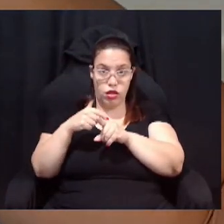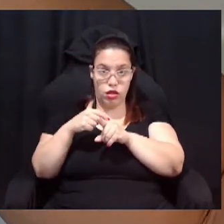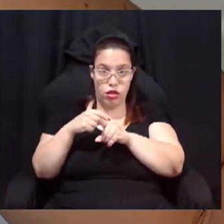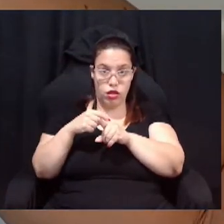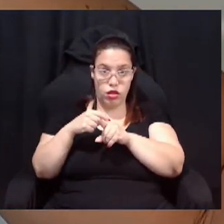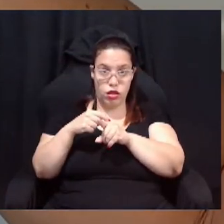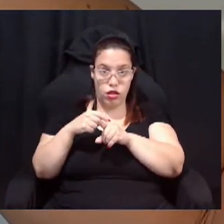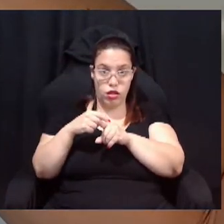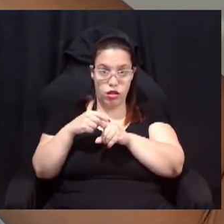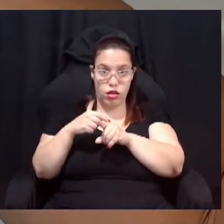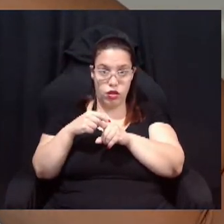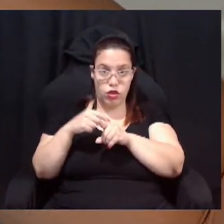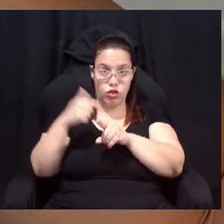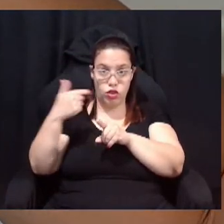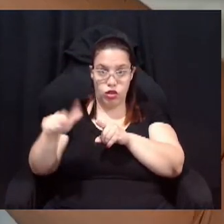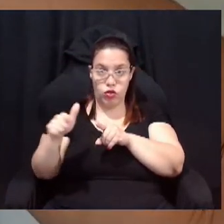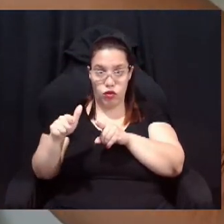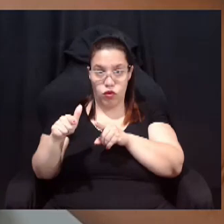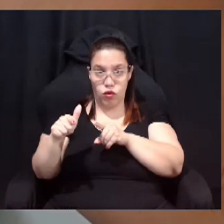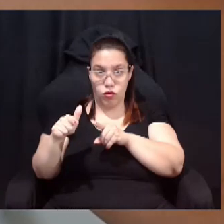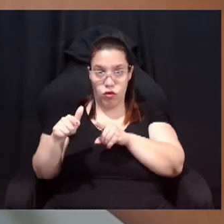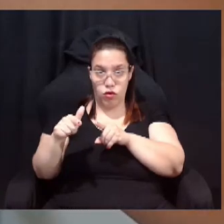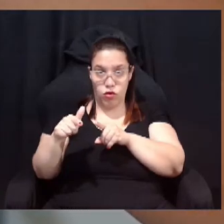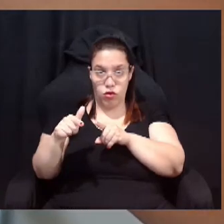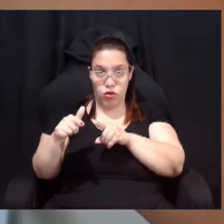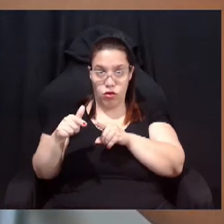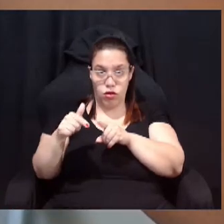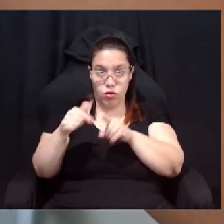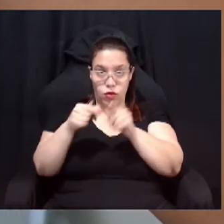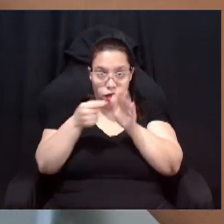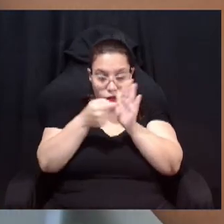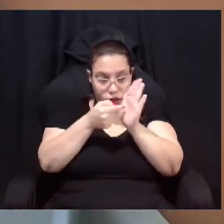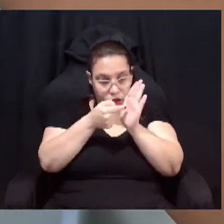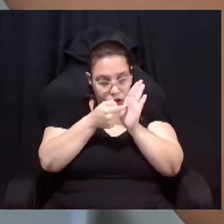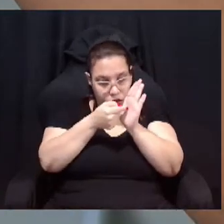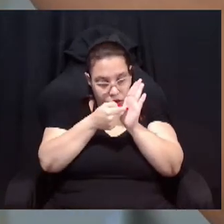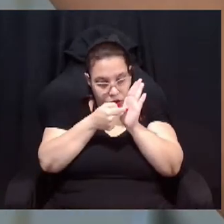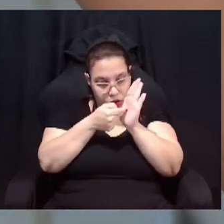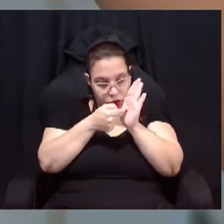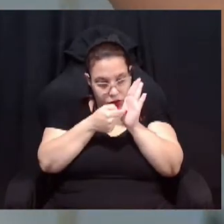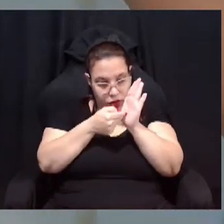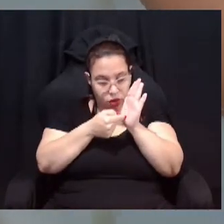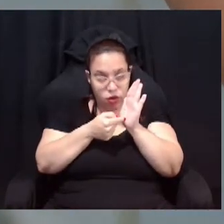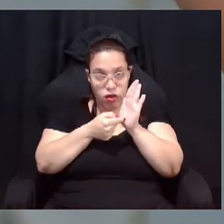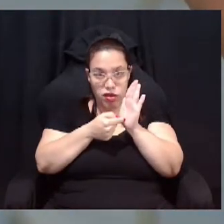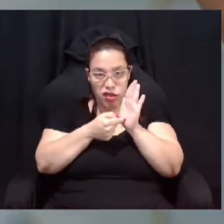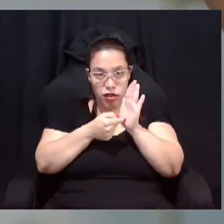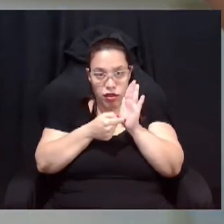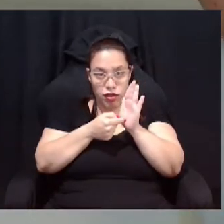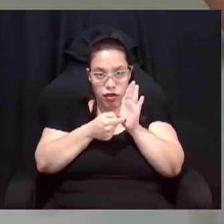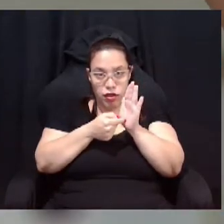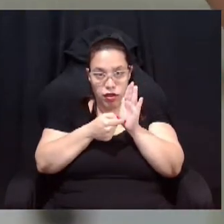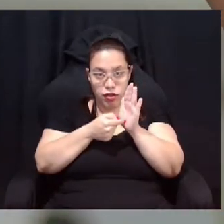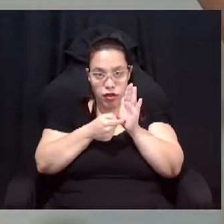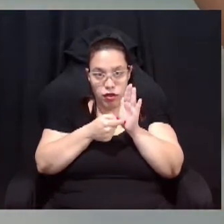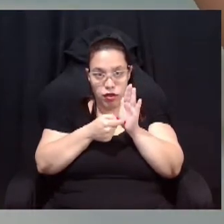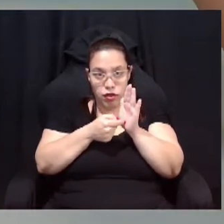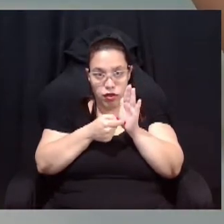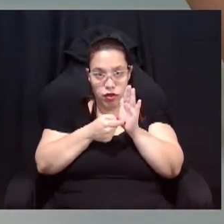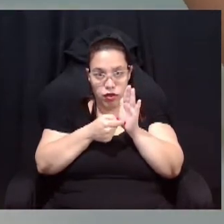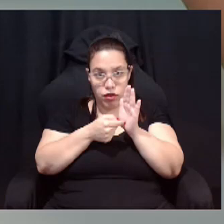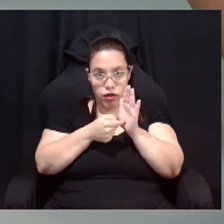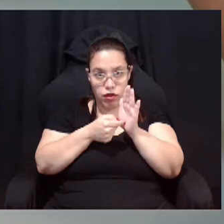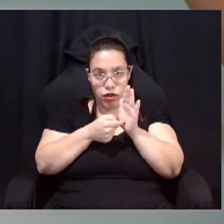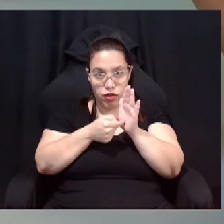de novo daquela tirinha, daquele pedacinho que eu já girei, que eu já passei ao redor dos fiozinhos